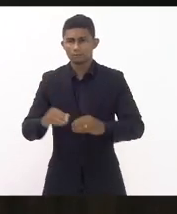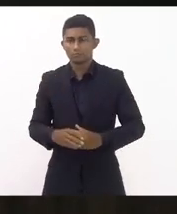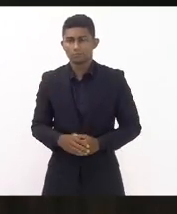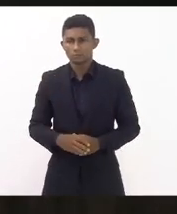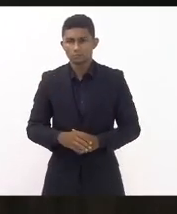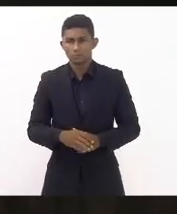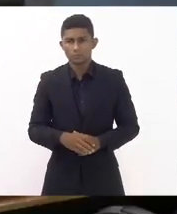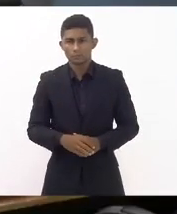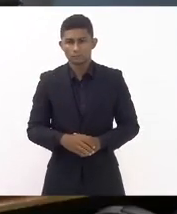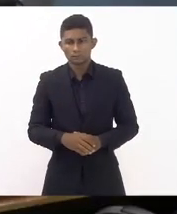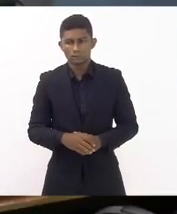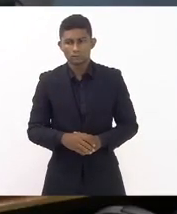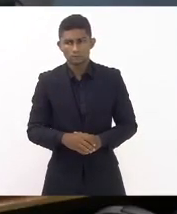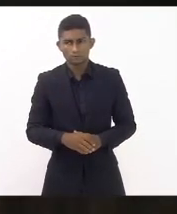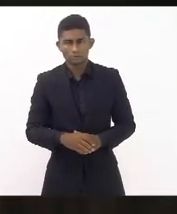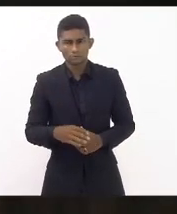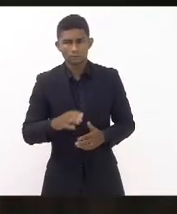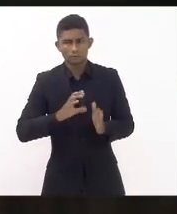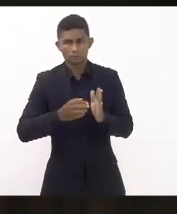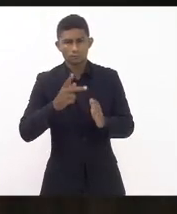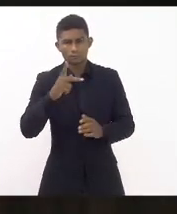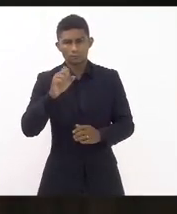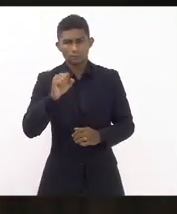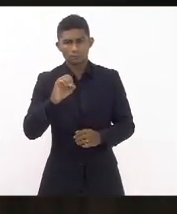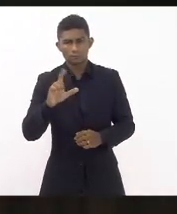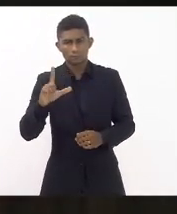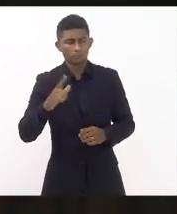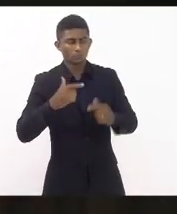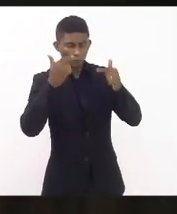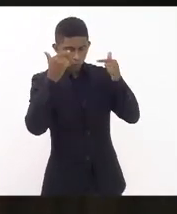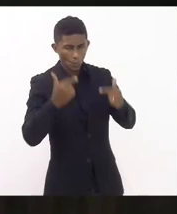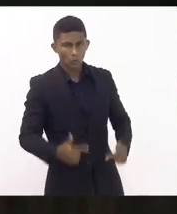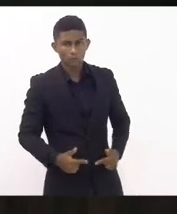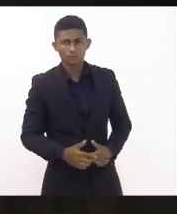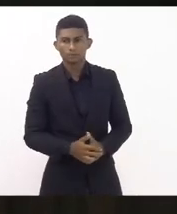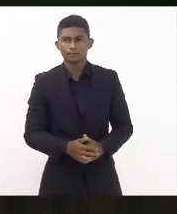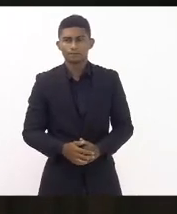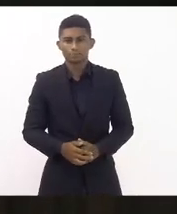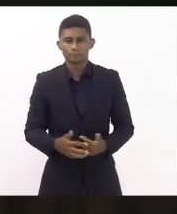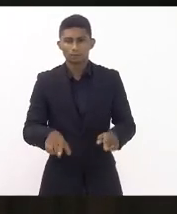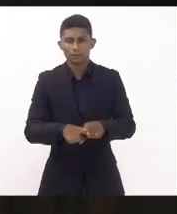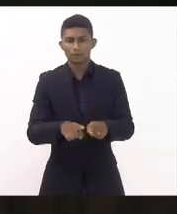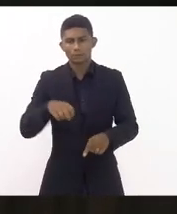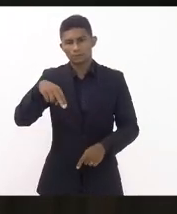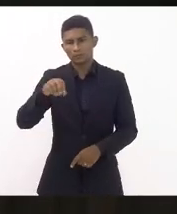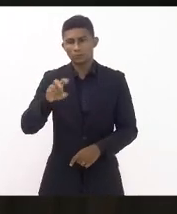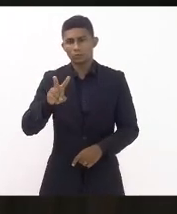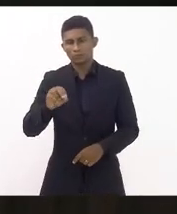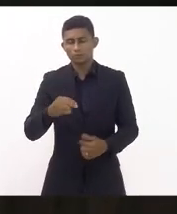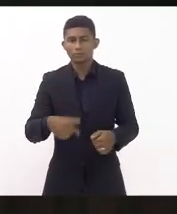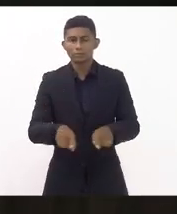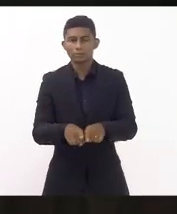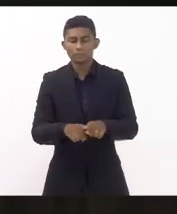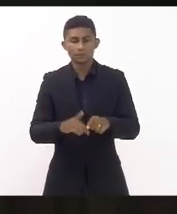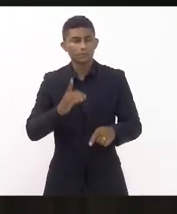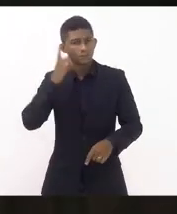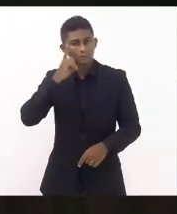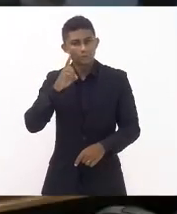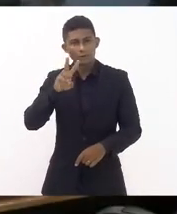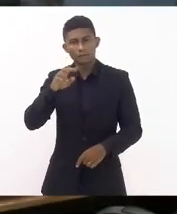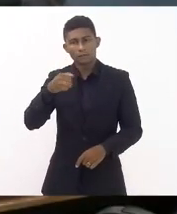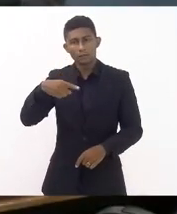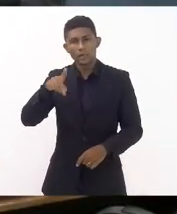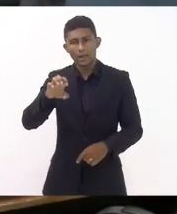do pessoal, senhora presidenta. Abstenção do pessoal e do novo. Abstenção do deputado Valdec Carneiro.